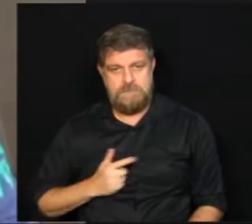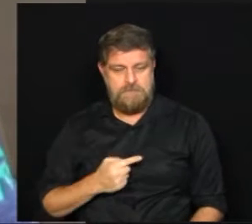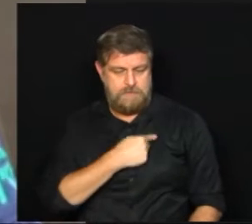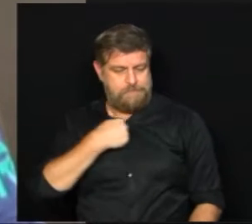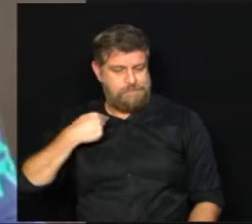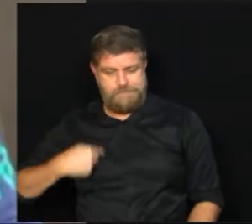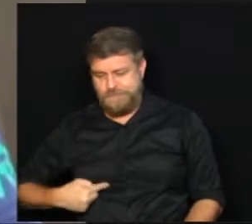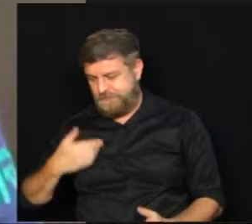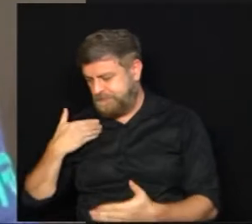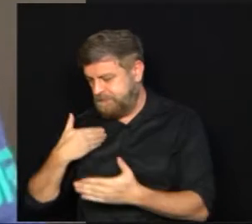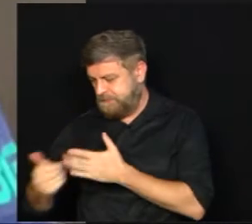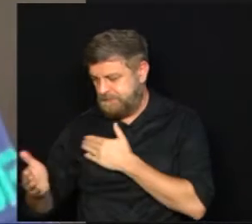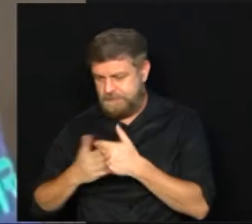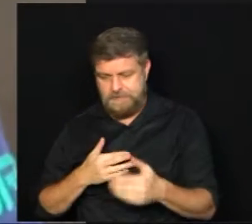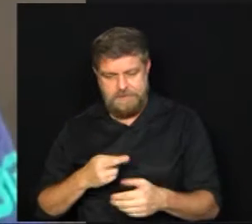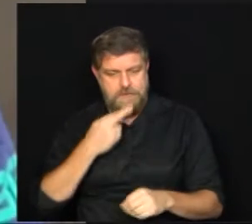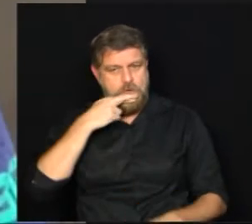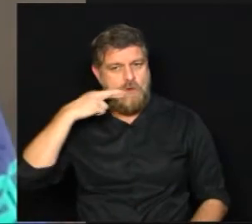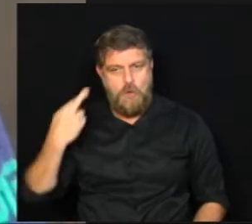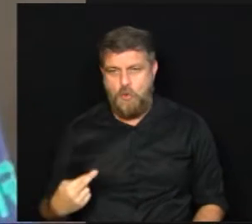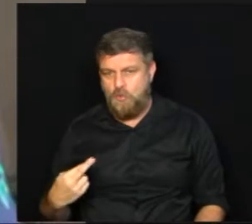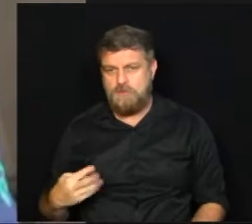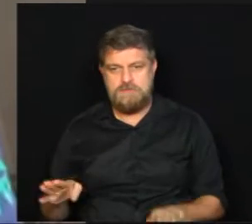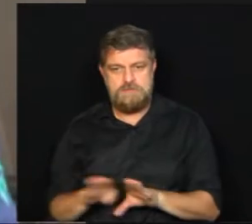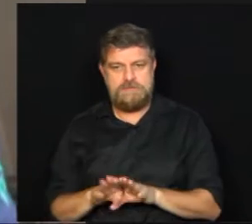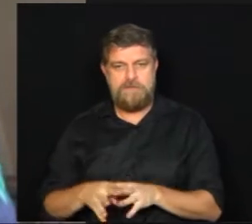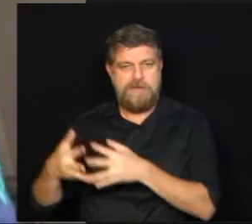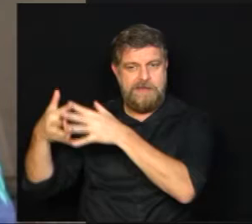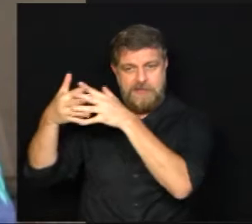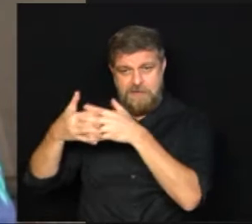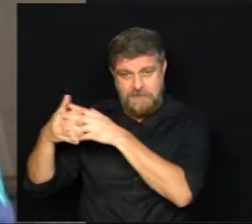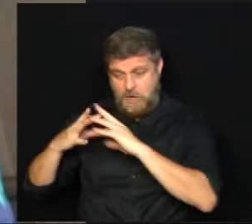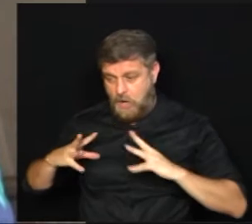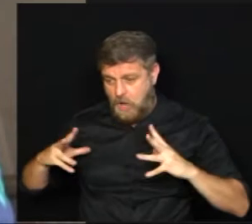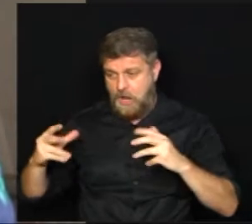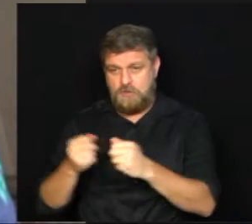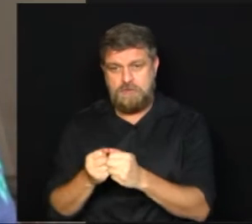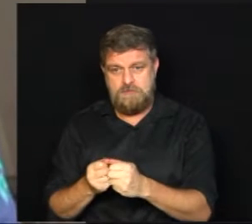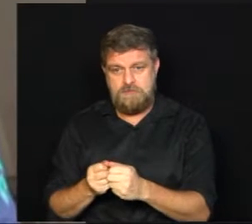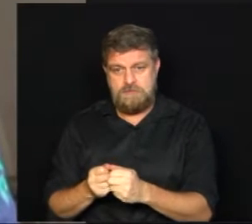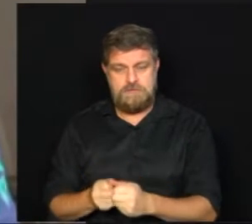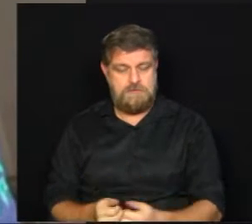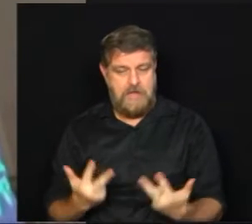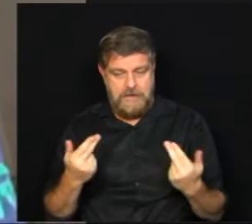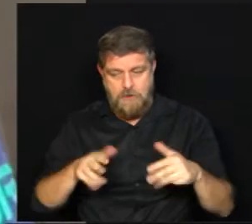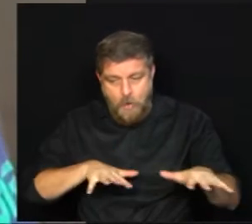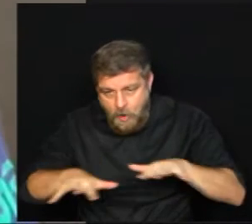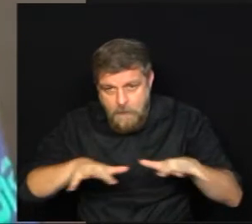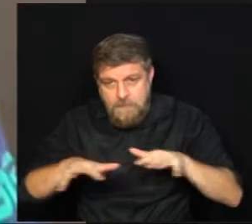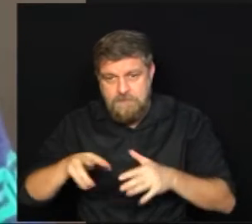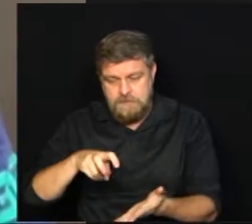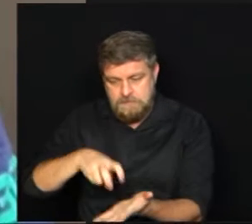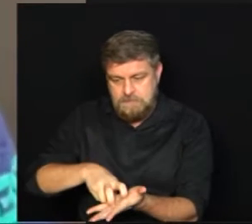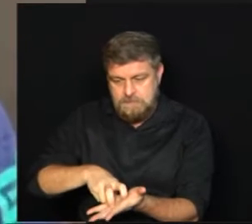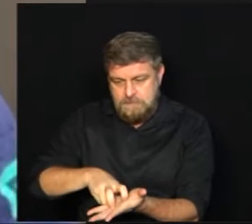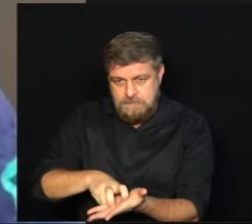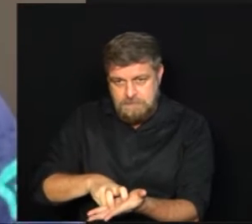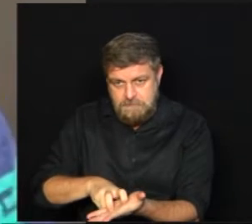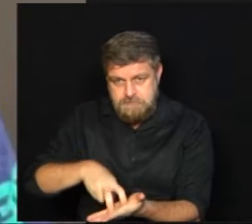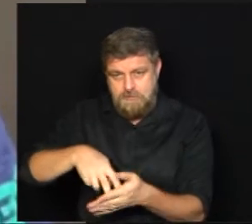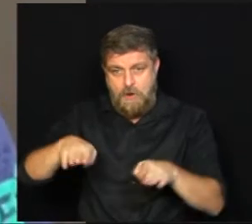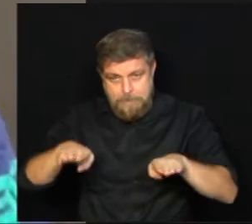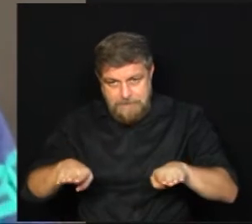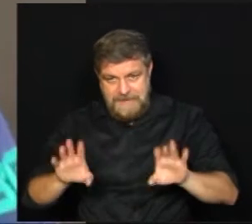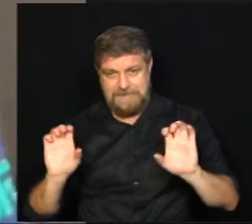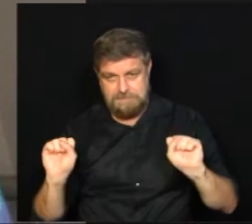chinês ao russo, ao americano, todo mundo vai fazer o arranco saindo do chão, com os pés no chão, com as